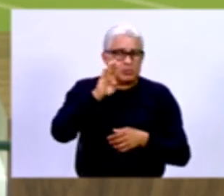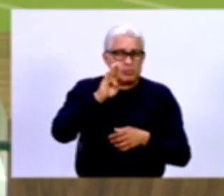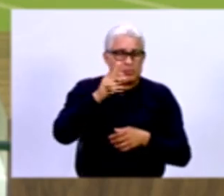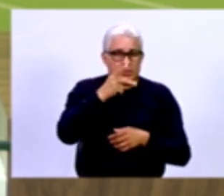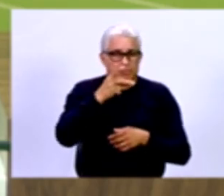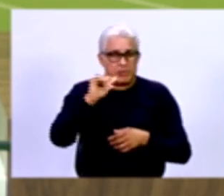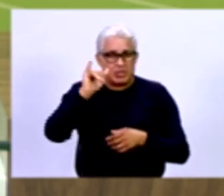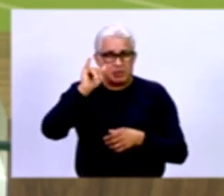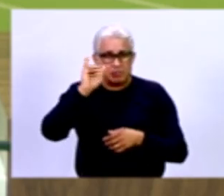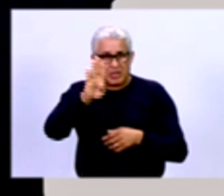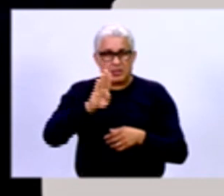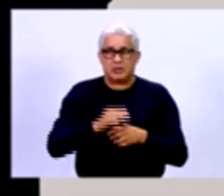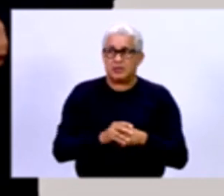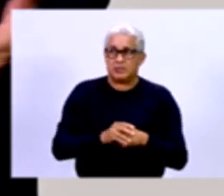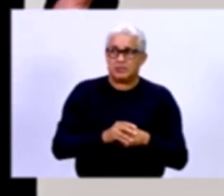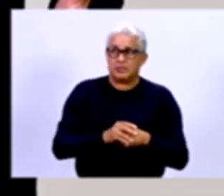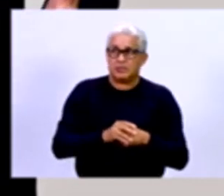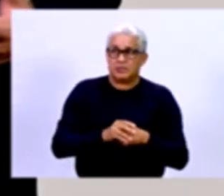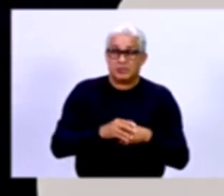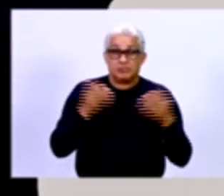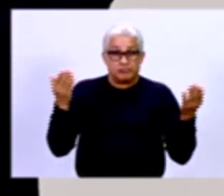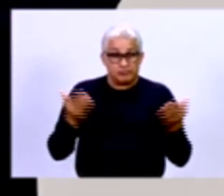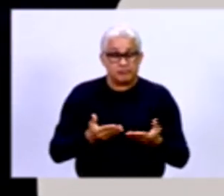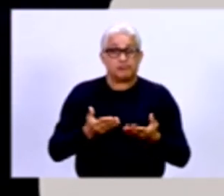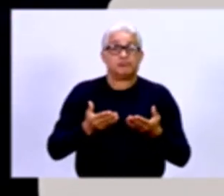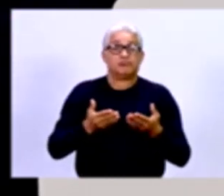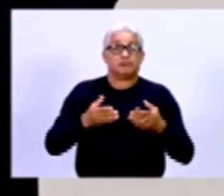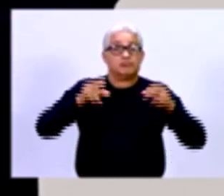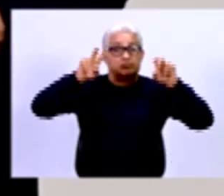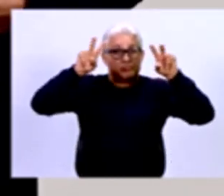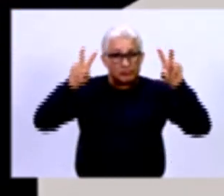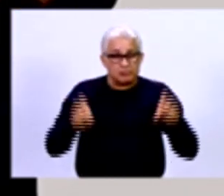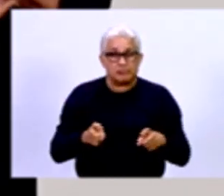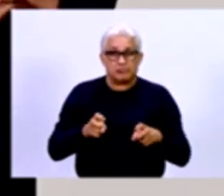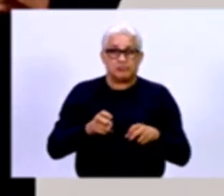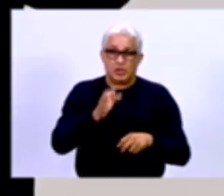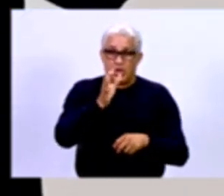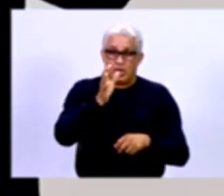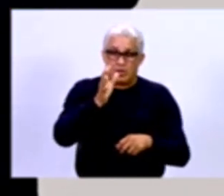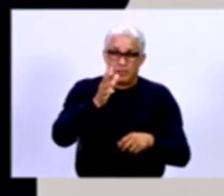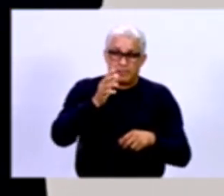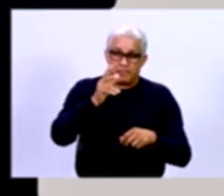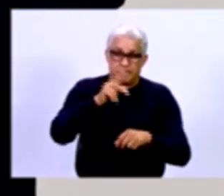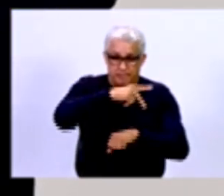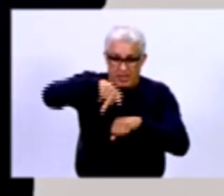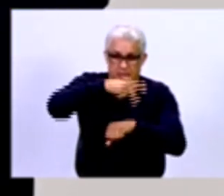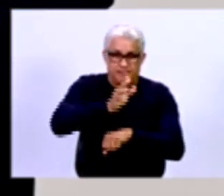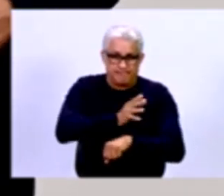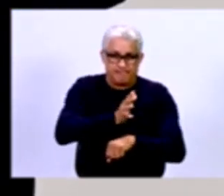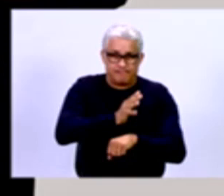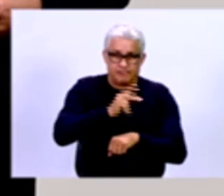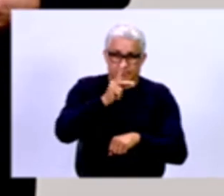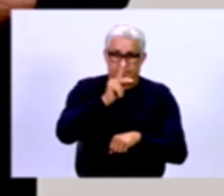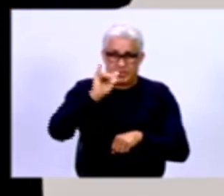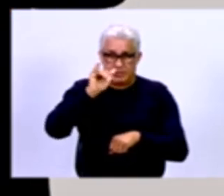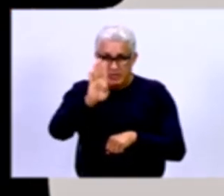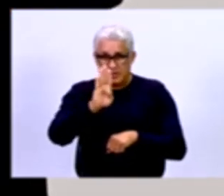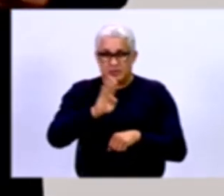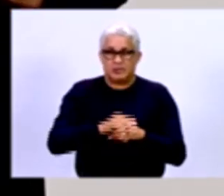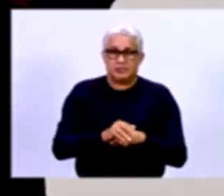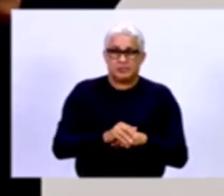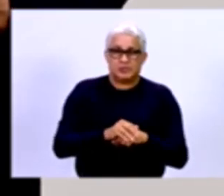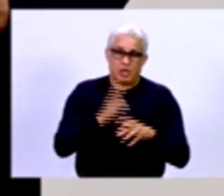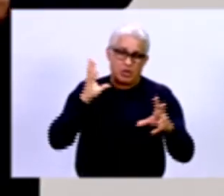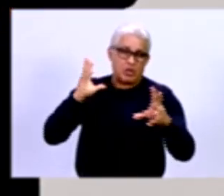Vamos à enquete? Hoje falaremos sobre a produção de riquezas de um país, o PIB, Produto Interno Bruto, que é